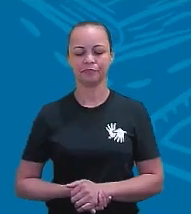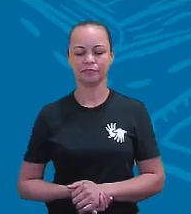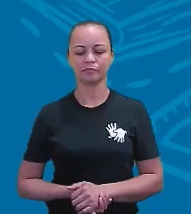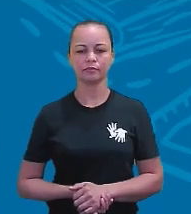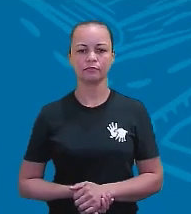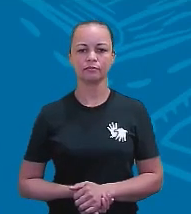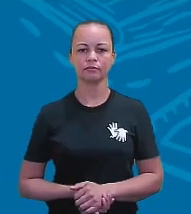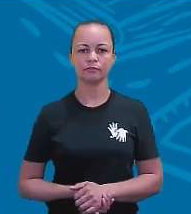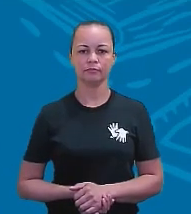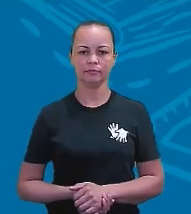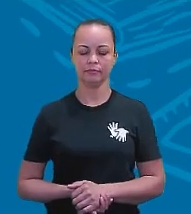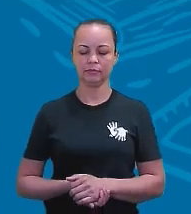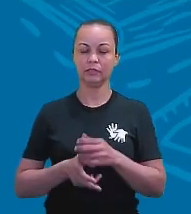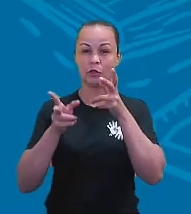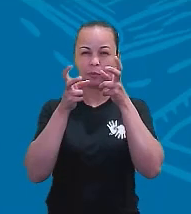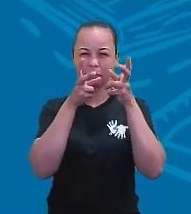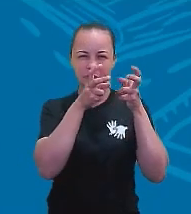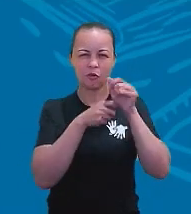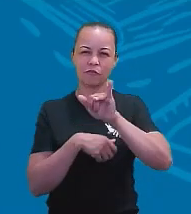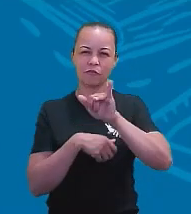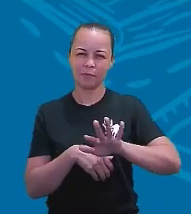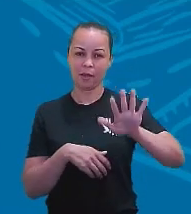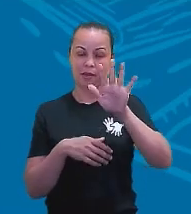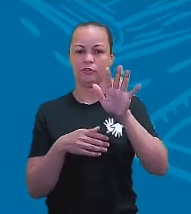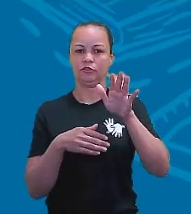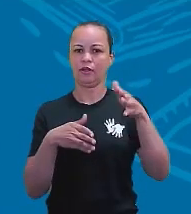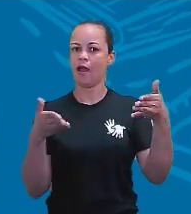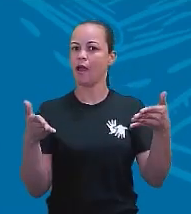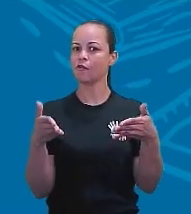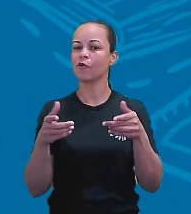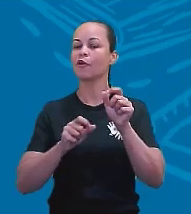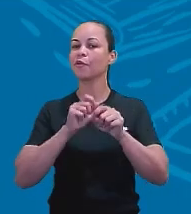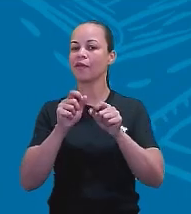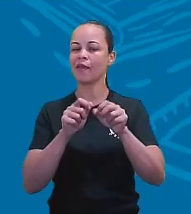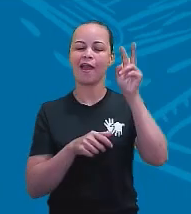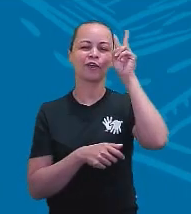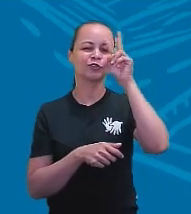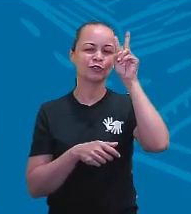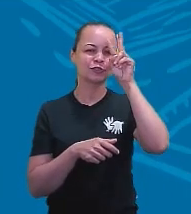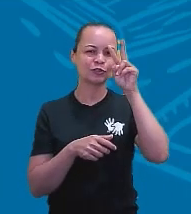Então, analisou bem a imagem, agora a gente vem com a história. É isso